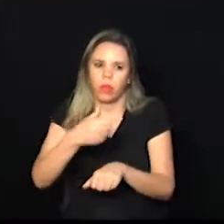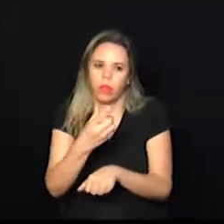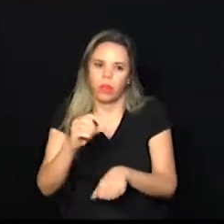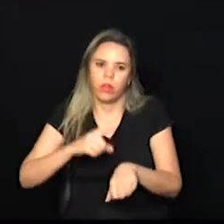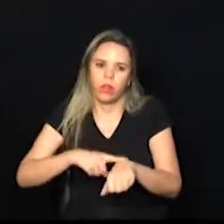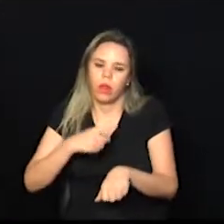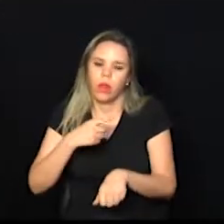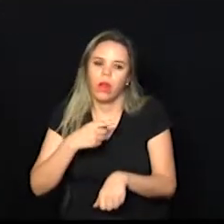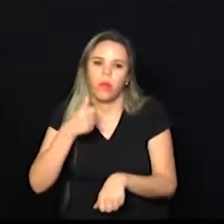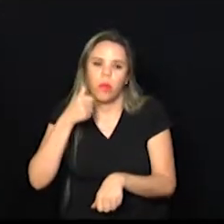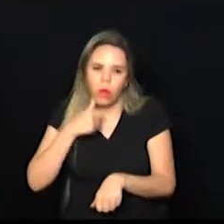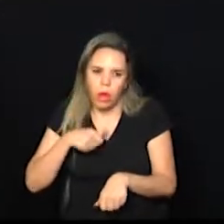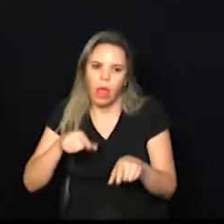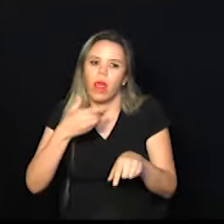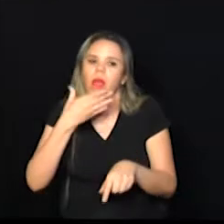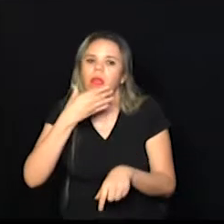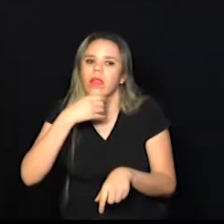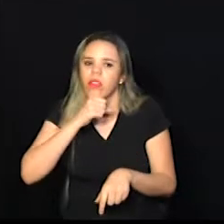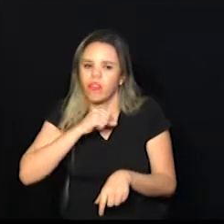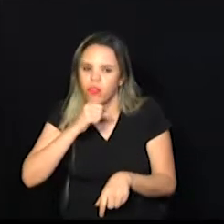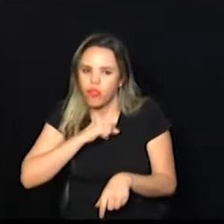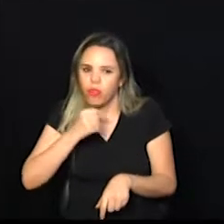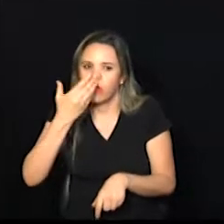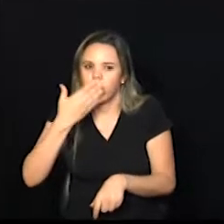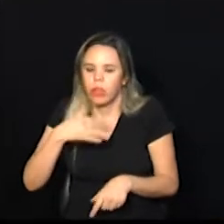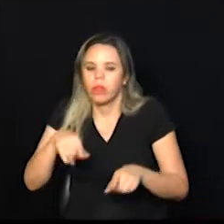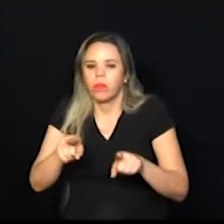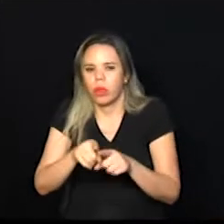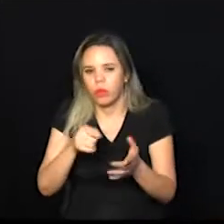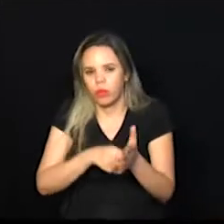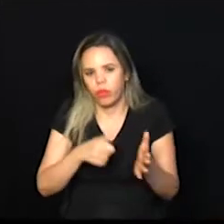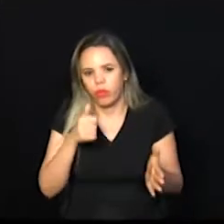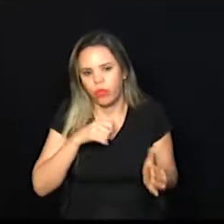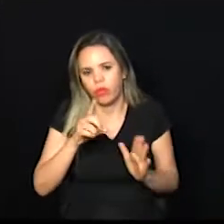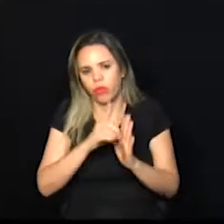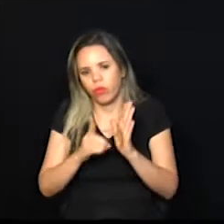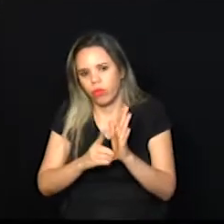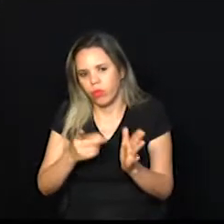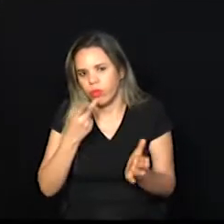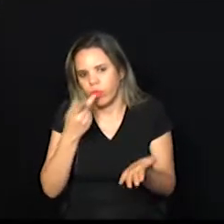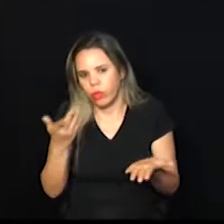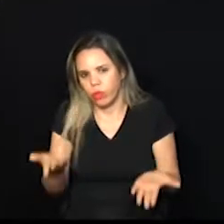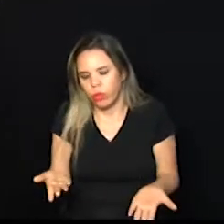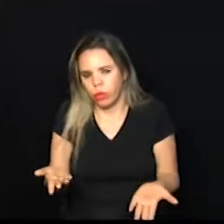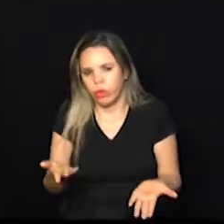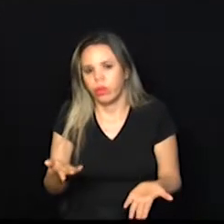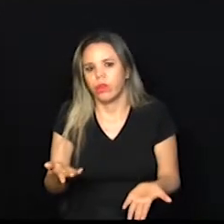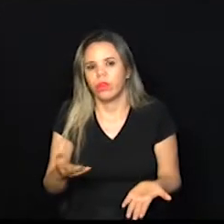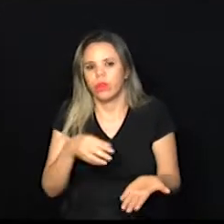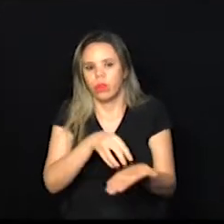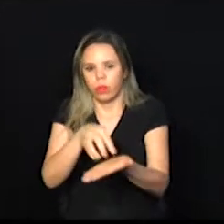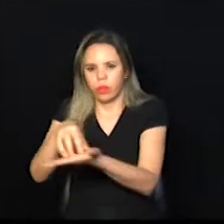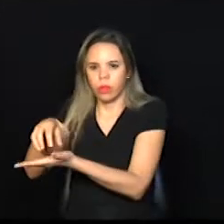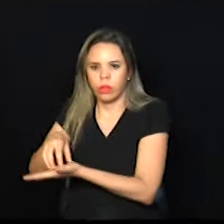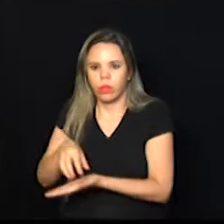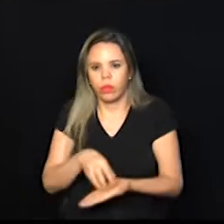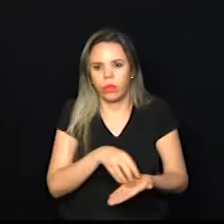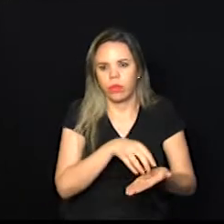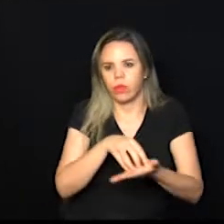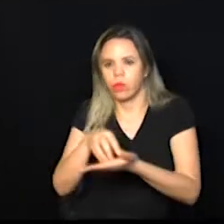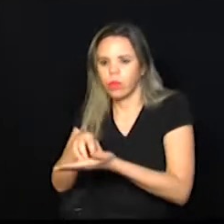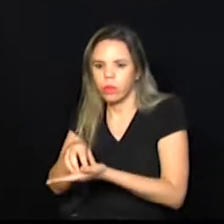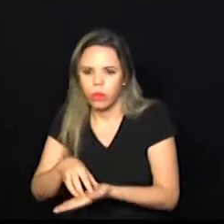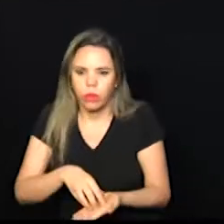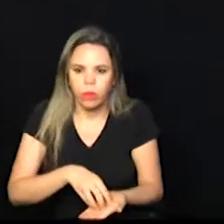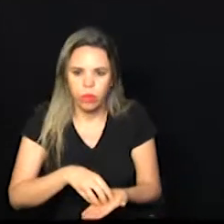especial que a gente está tratando da política da mulher. Tem o decreto que eu falei, que institui a rede, e